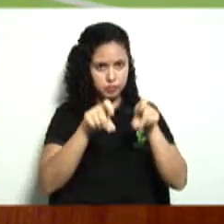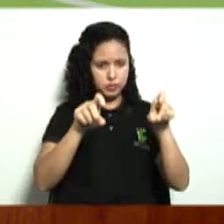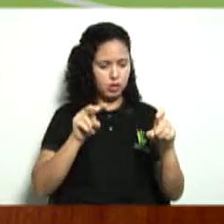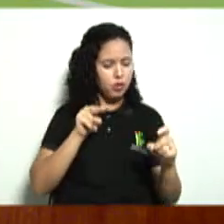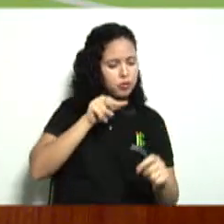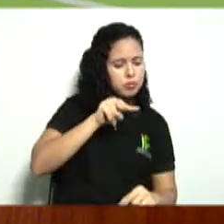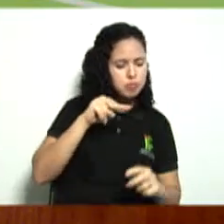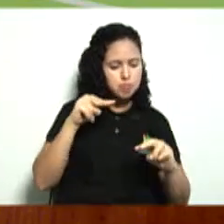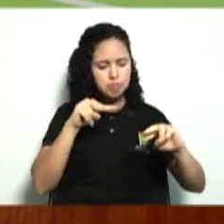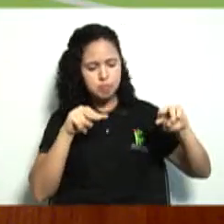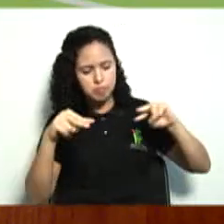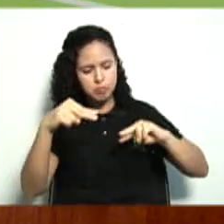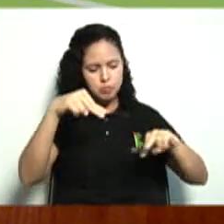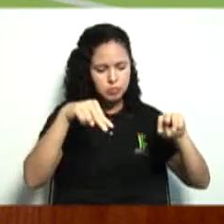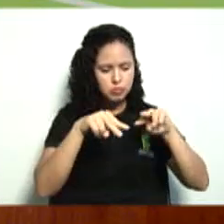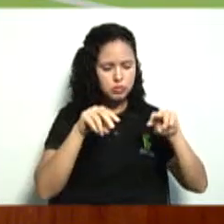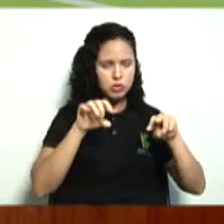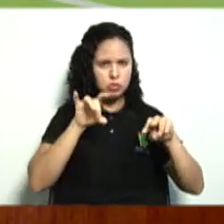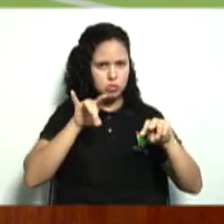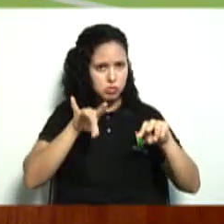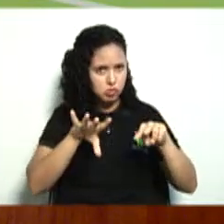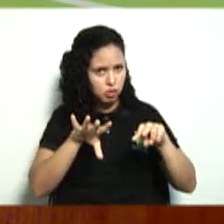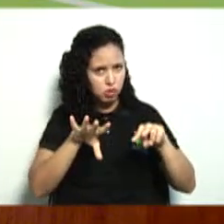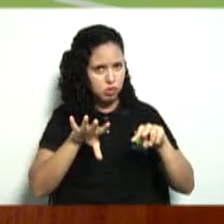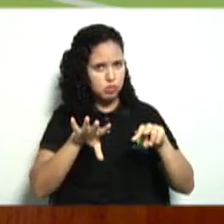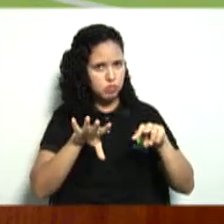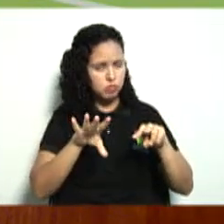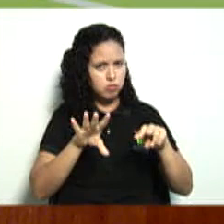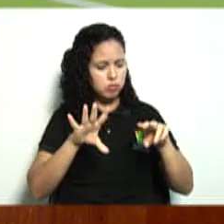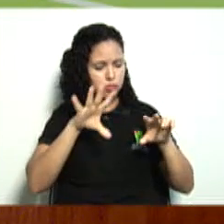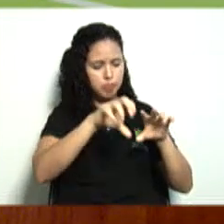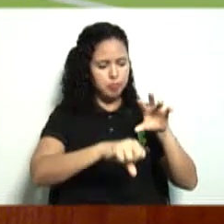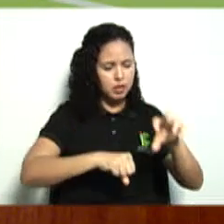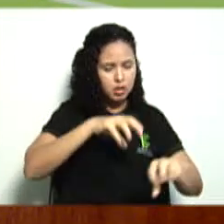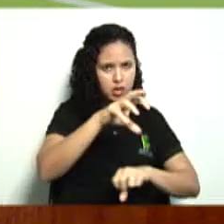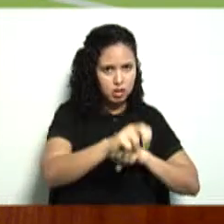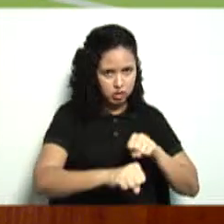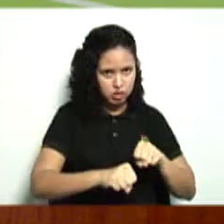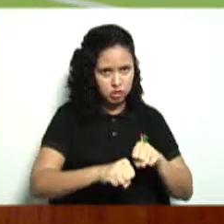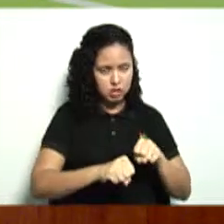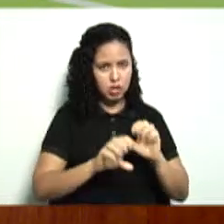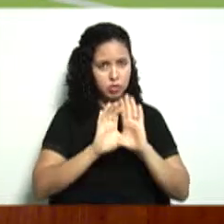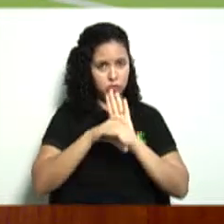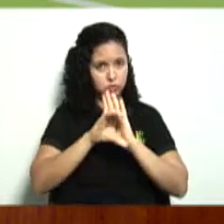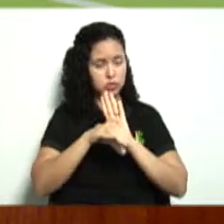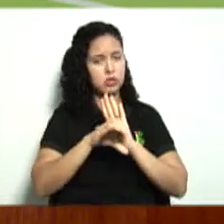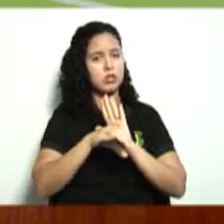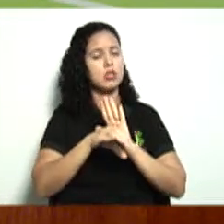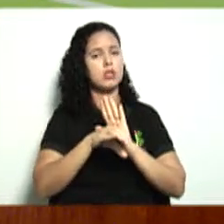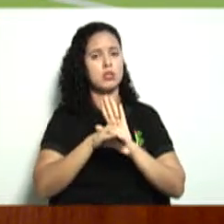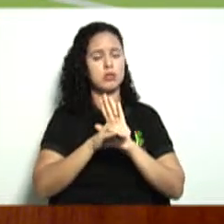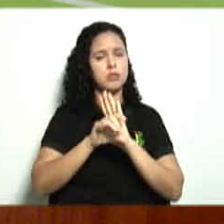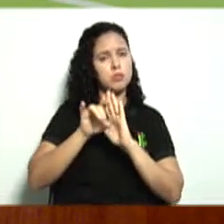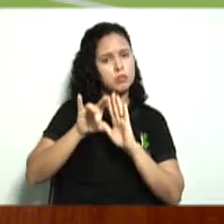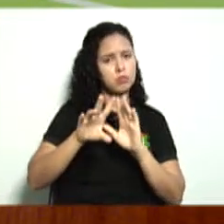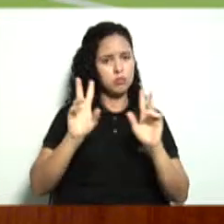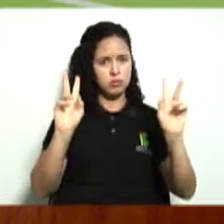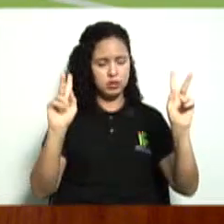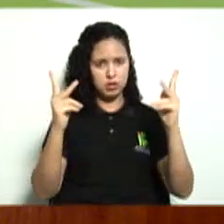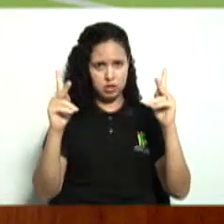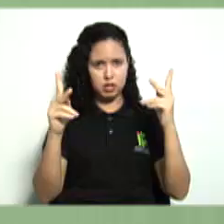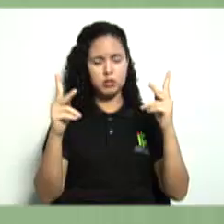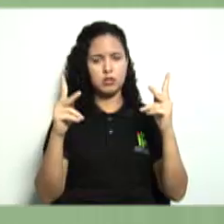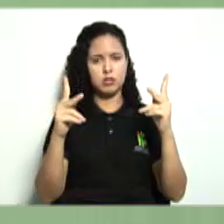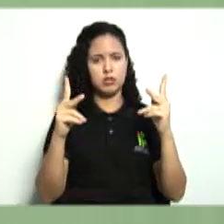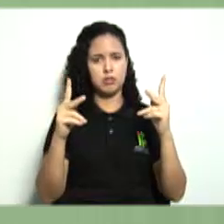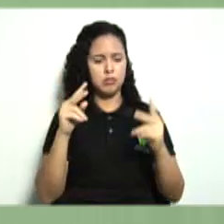parte física, não é isso? Então, o conceito de parte física do computador, nada mais é do que o slide vai mostrar aí para vocês,